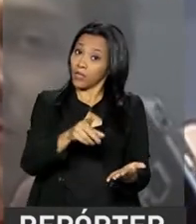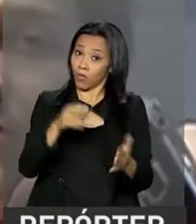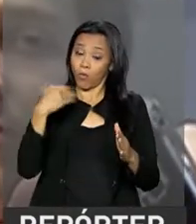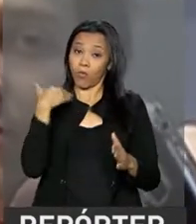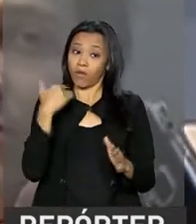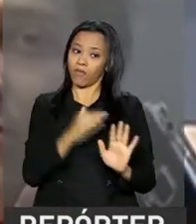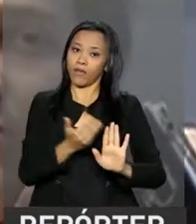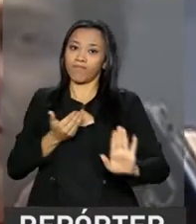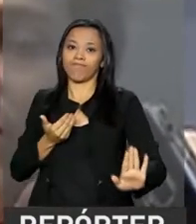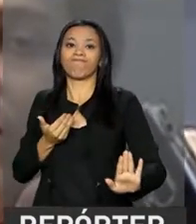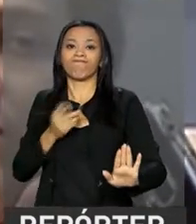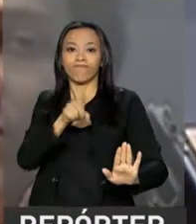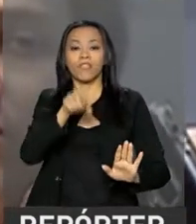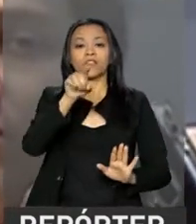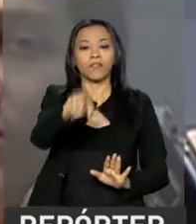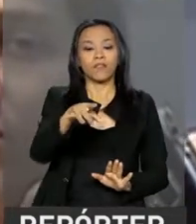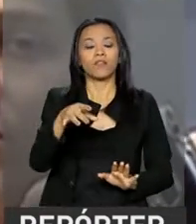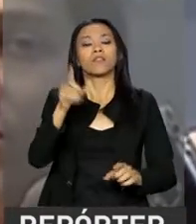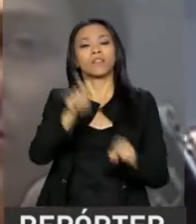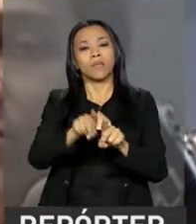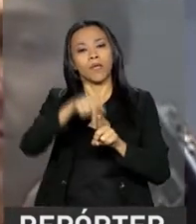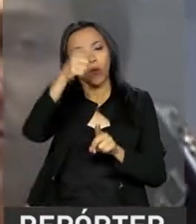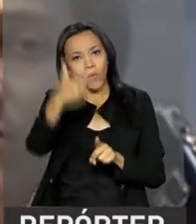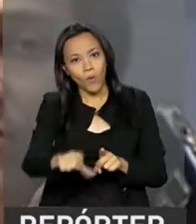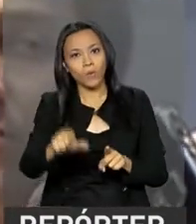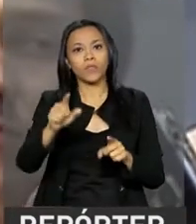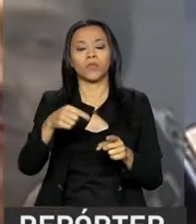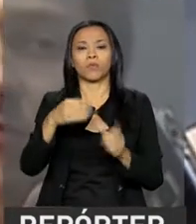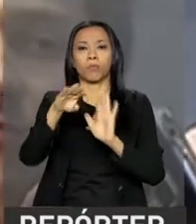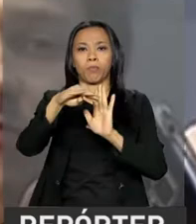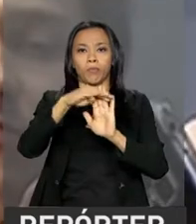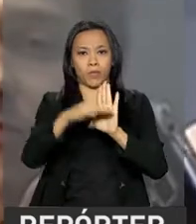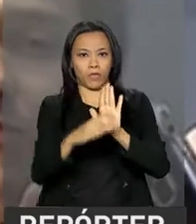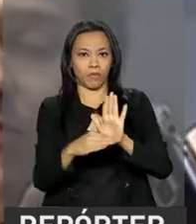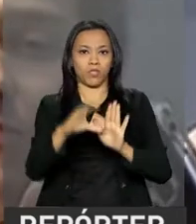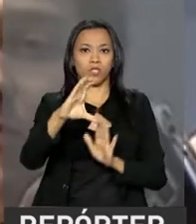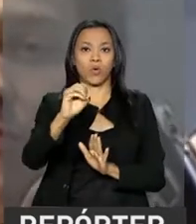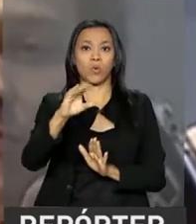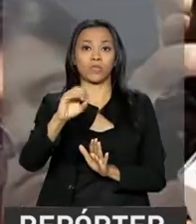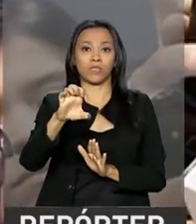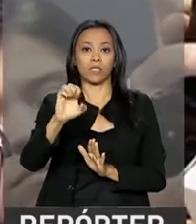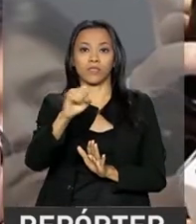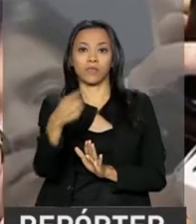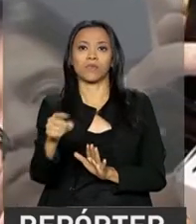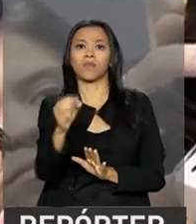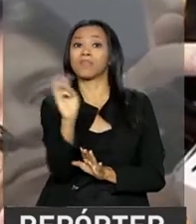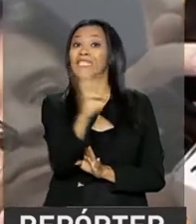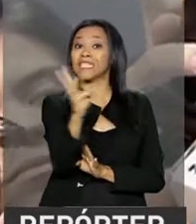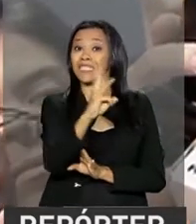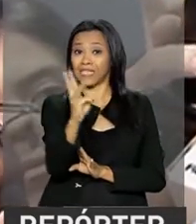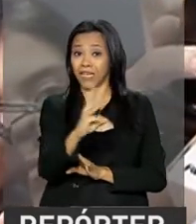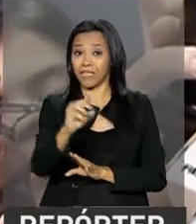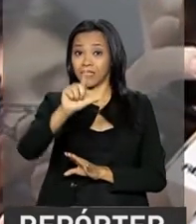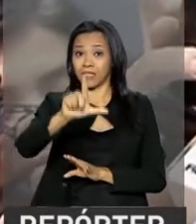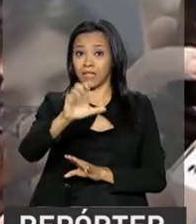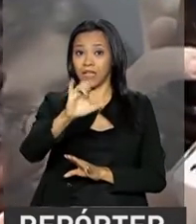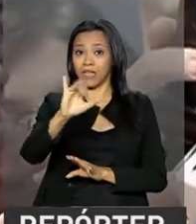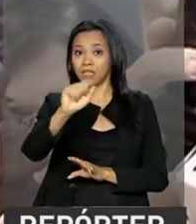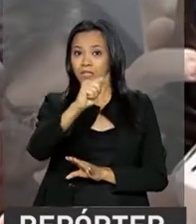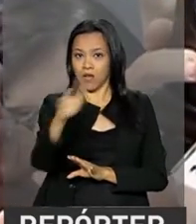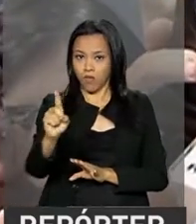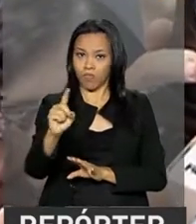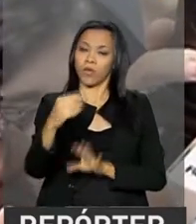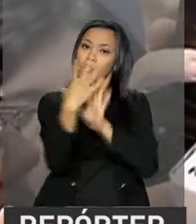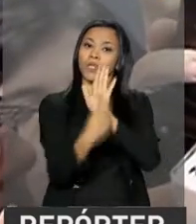na próxima rodada de concessões do Programa de Parcerias de Investimentos serão 33 leilões. A segunda rodada do PPI